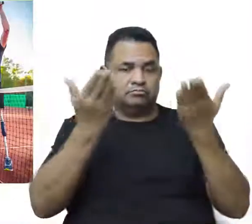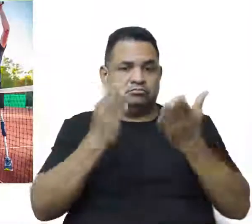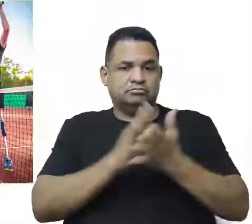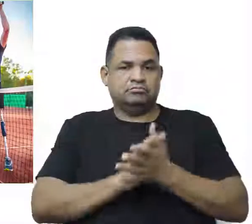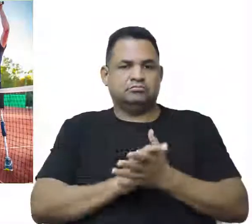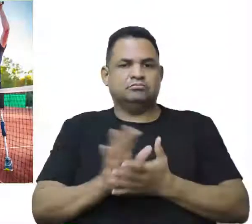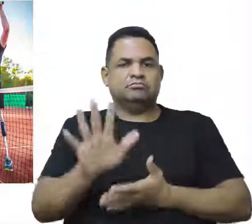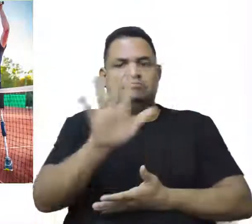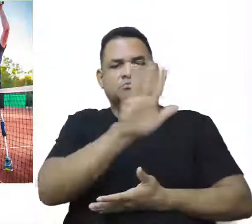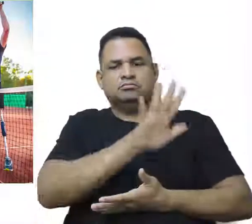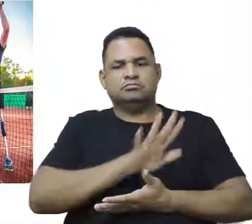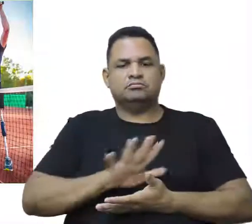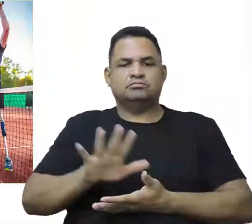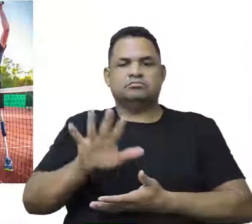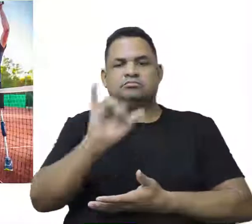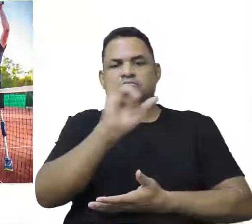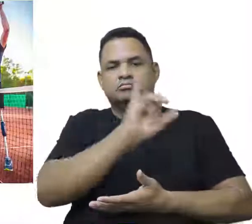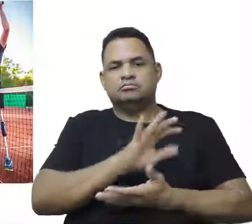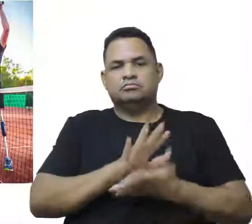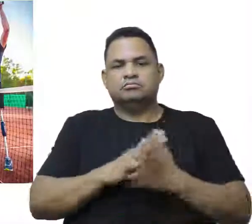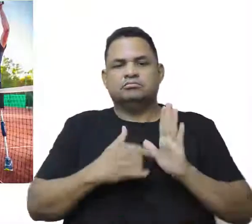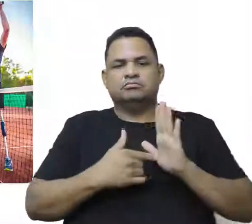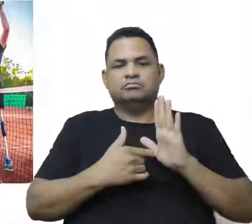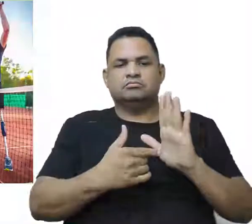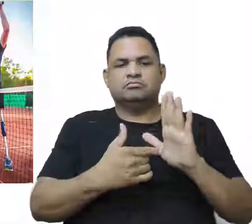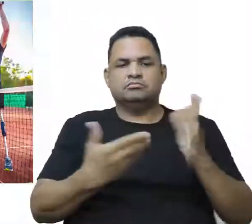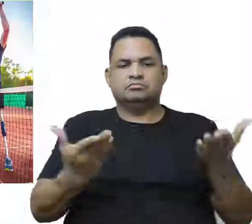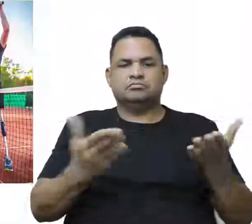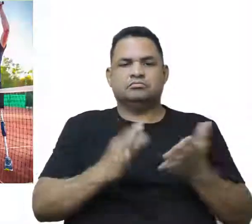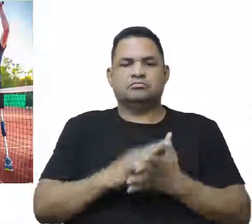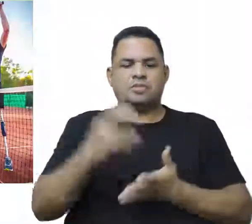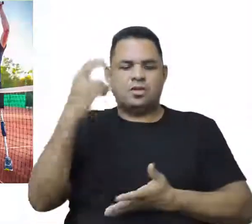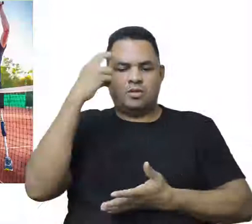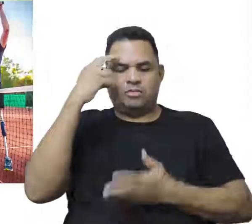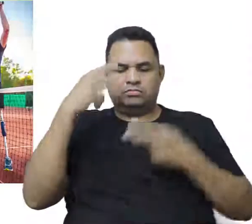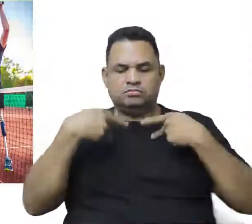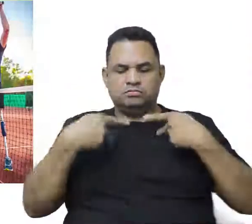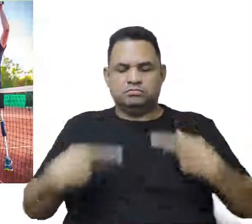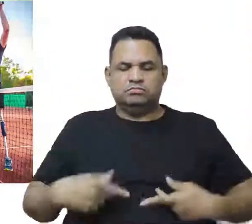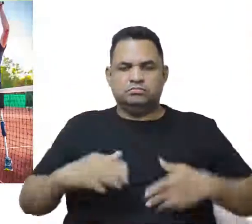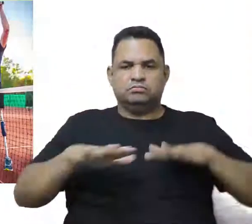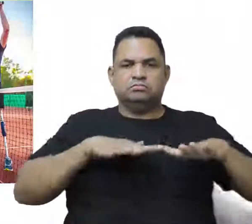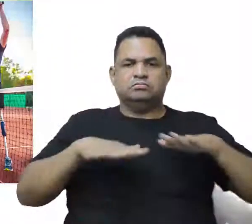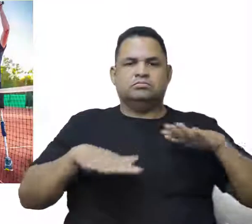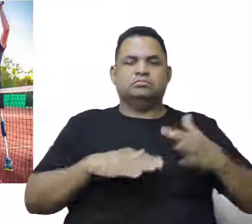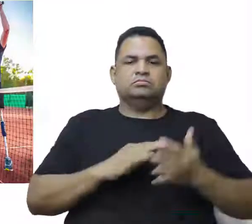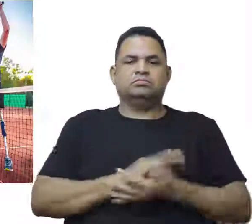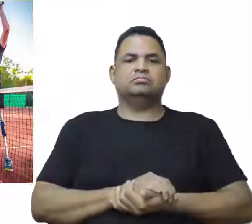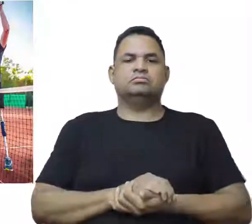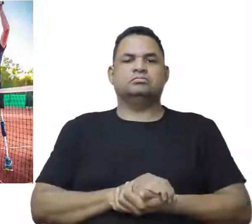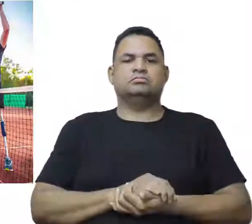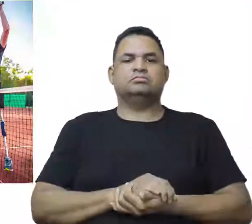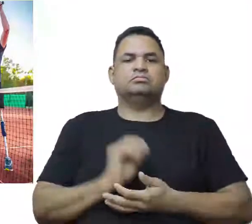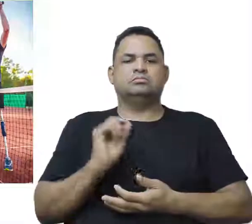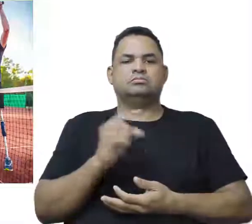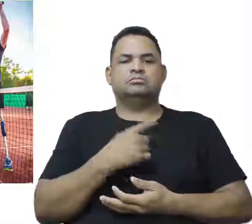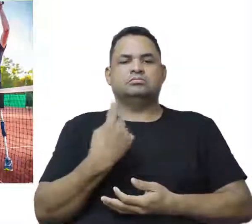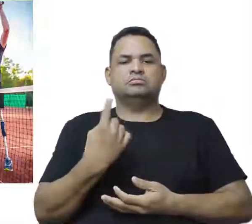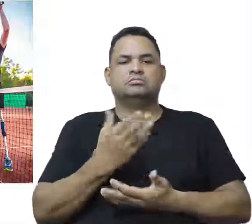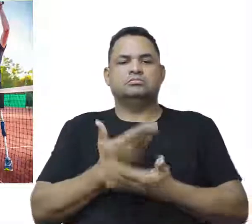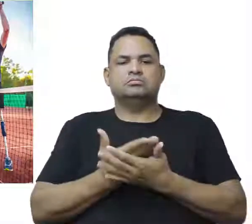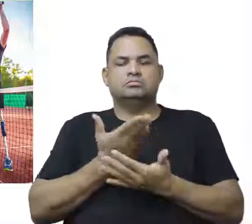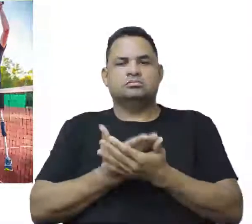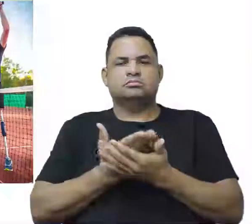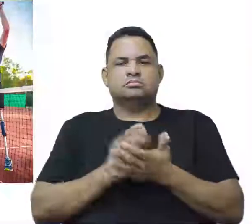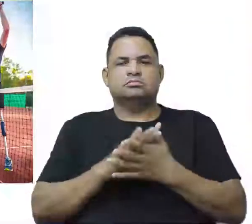esse universo aqui de imagem, ele já remete muito da cultura corporal de movimento, né? Que é o que a gente estuda na educação